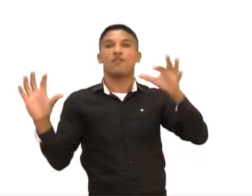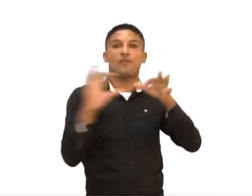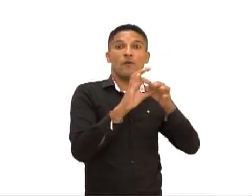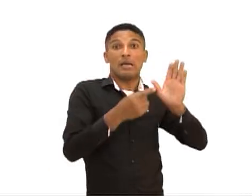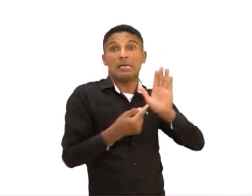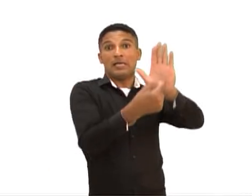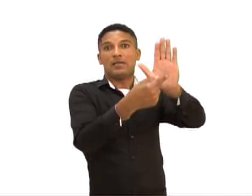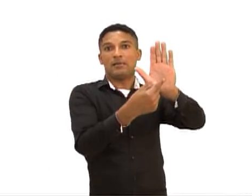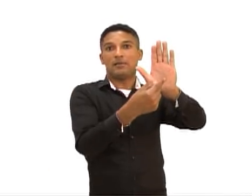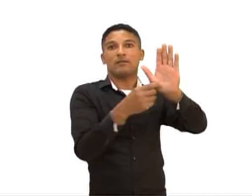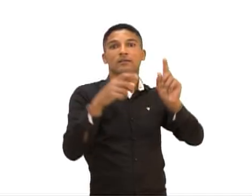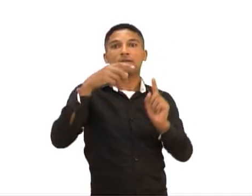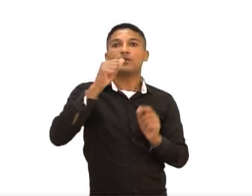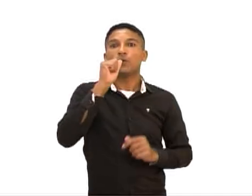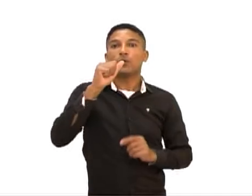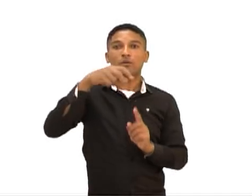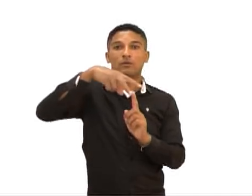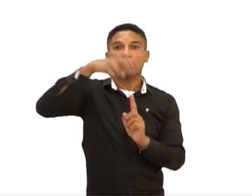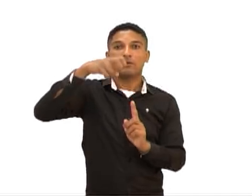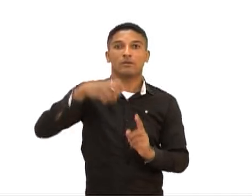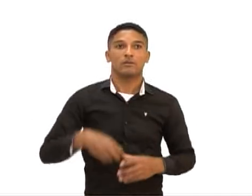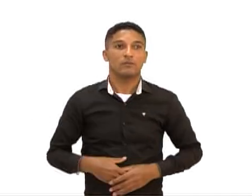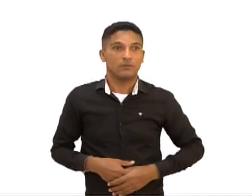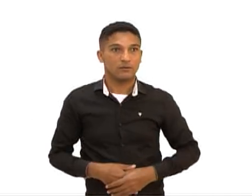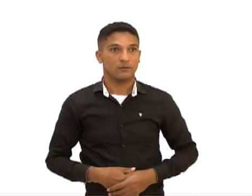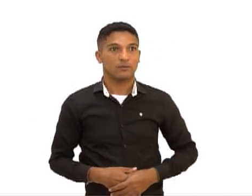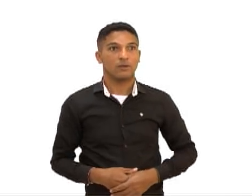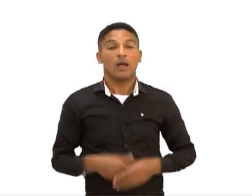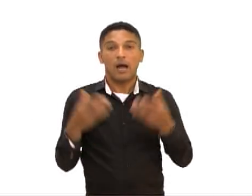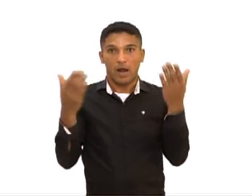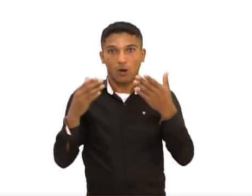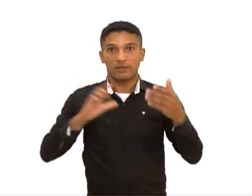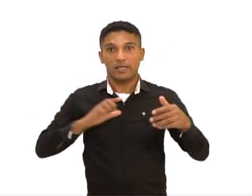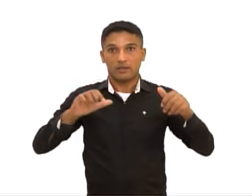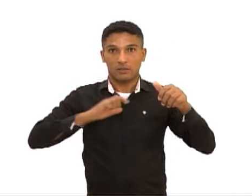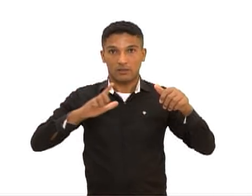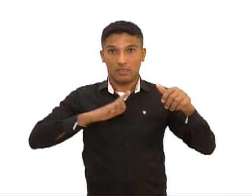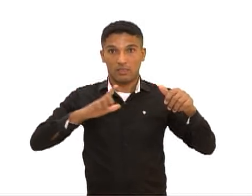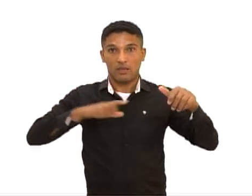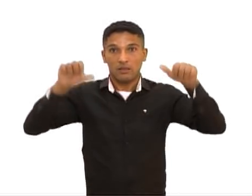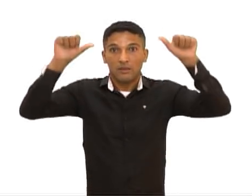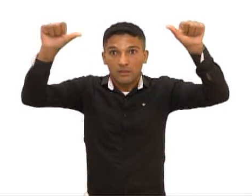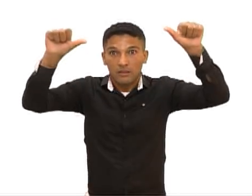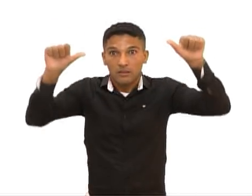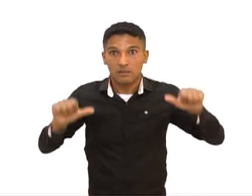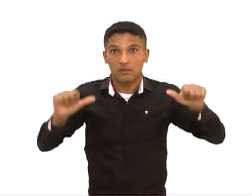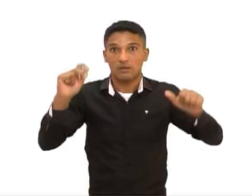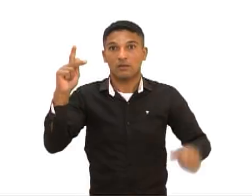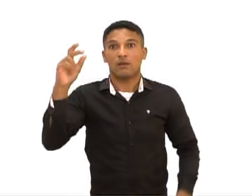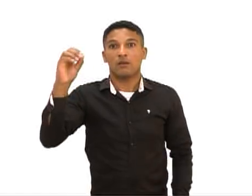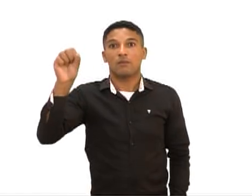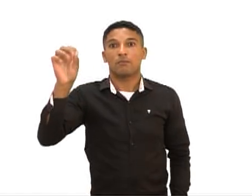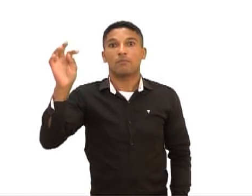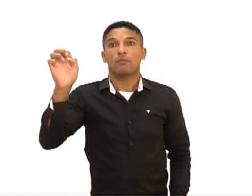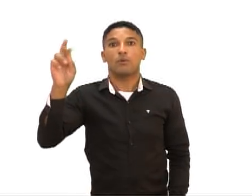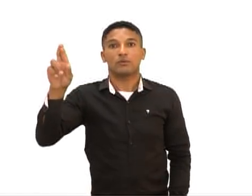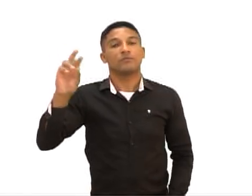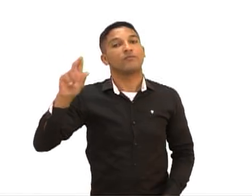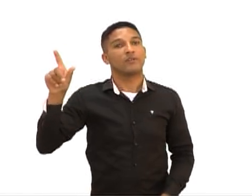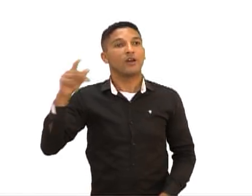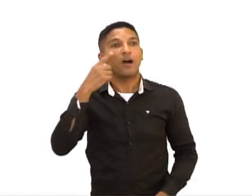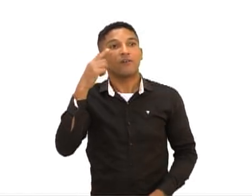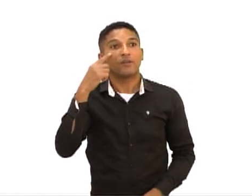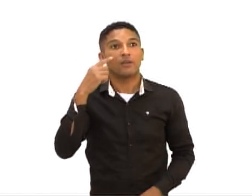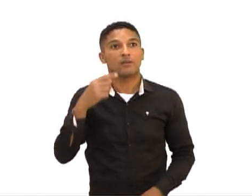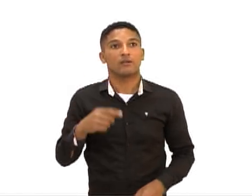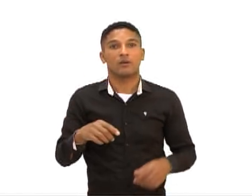agora, pessoal, aqui a gente tem um pôster diferente, né? Então, vocês têm ali, olha, conservar as florestas devia ser da natureza